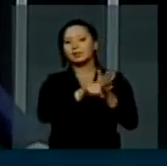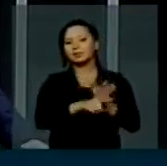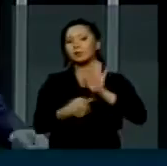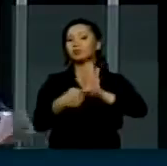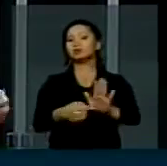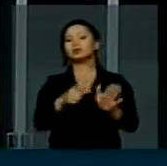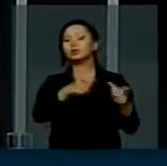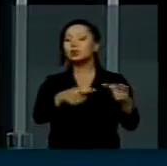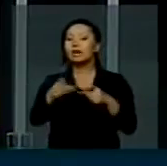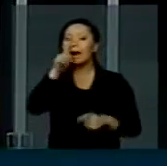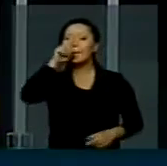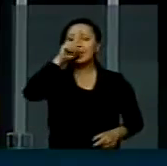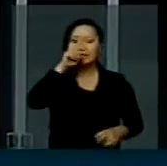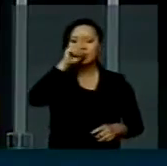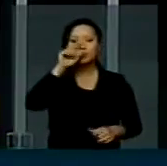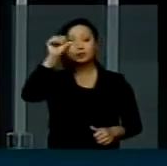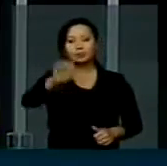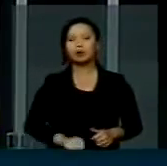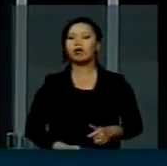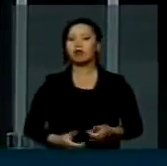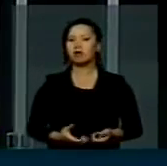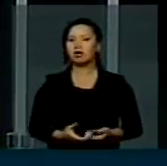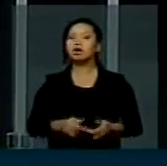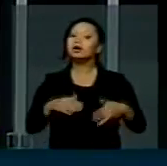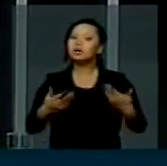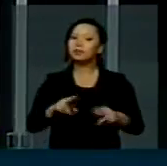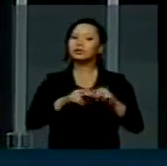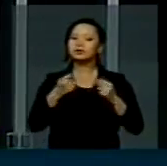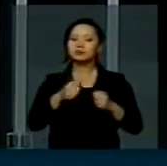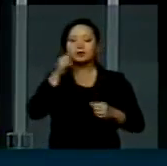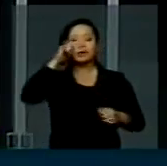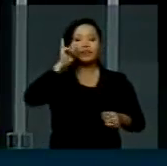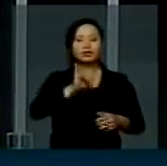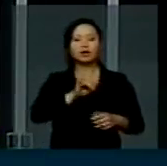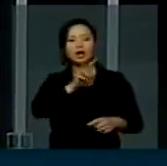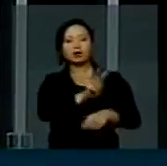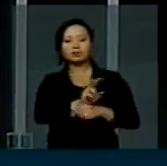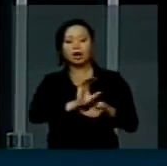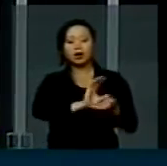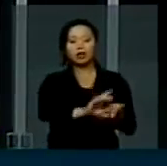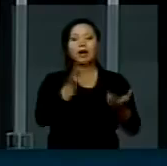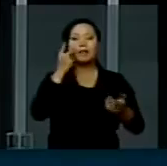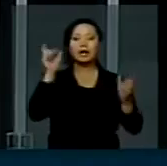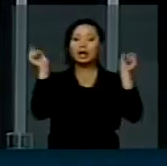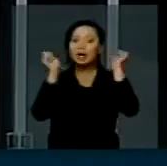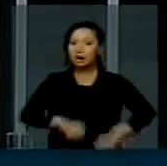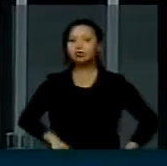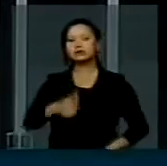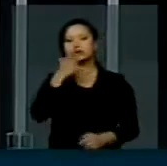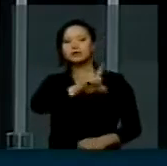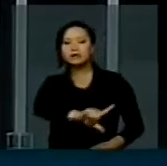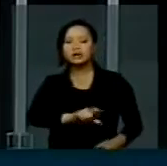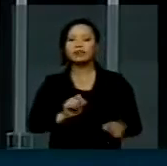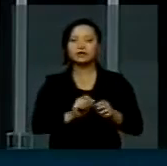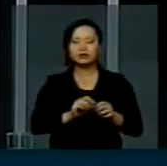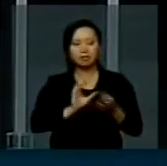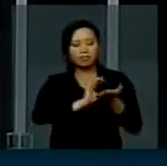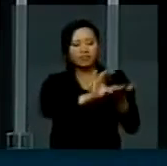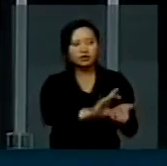a preocupação também de dar à Defesa Civil do Ministério da Integração a capacidade de fazer os